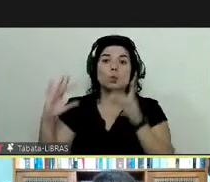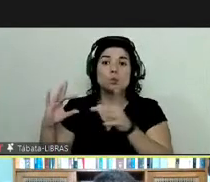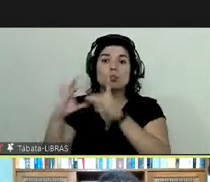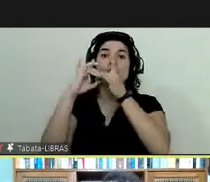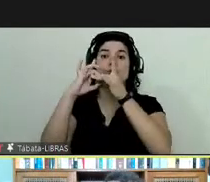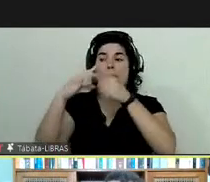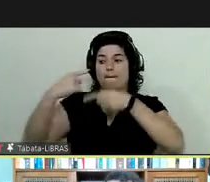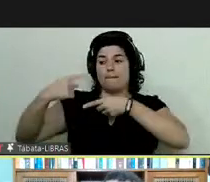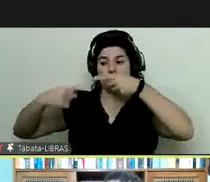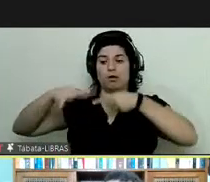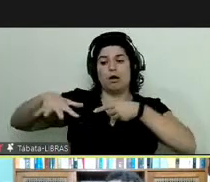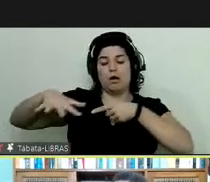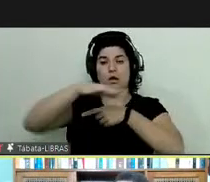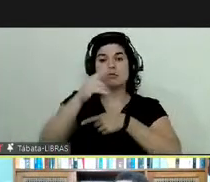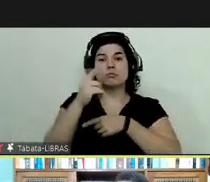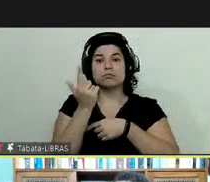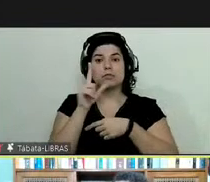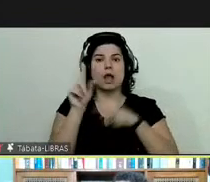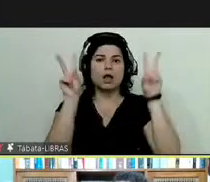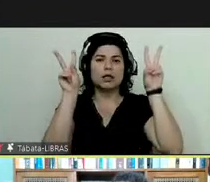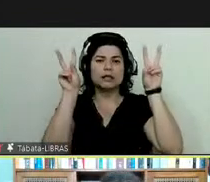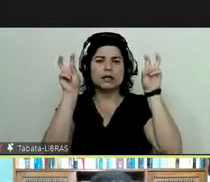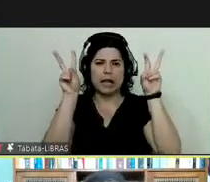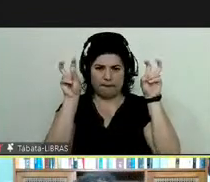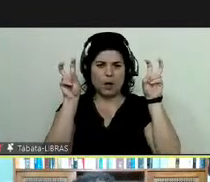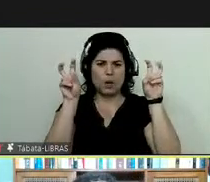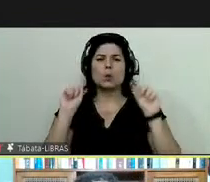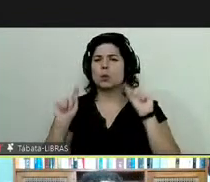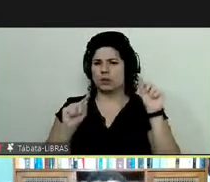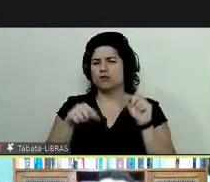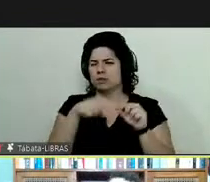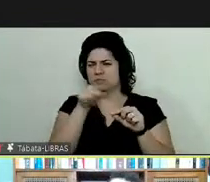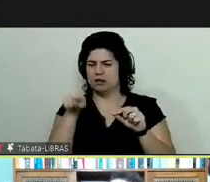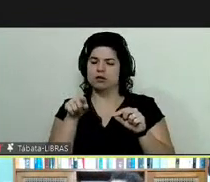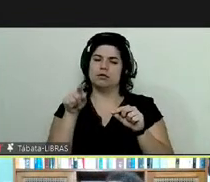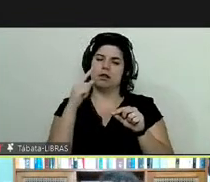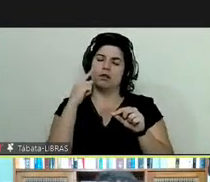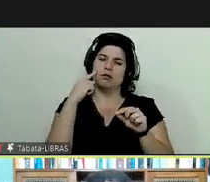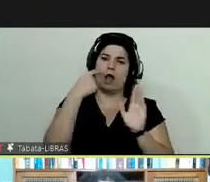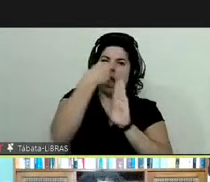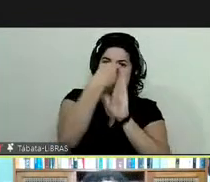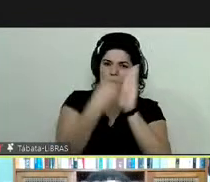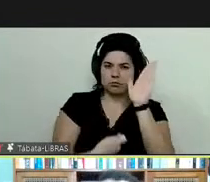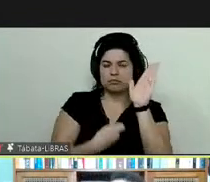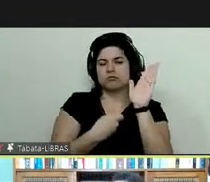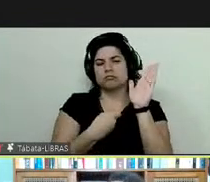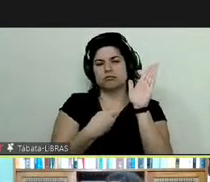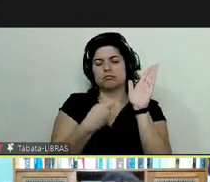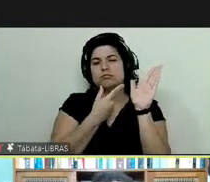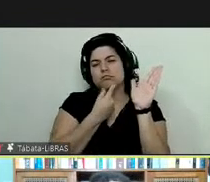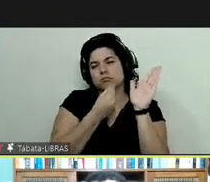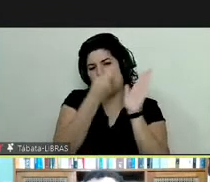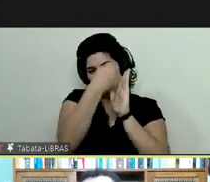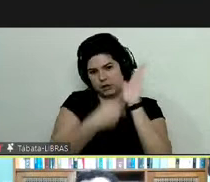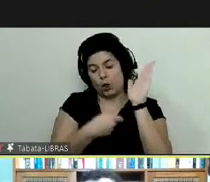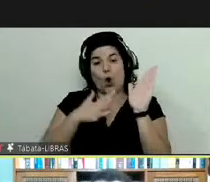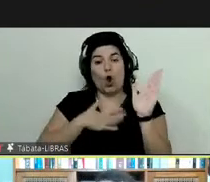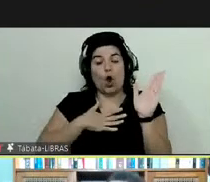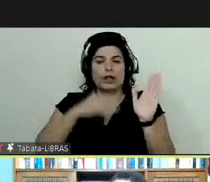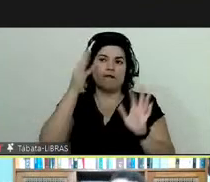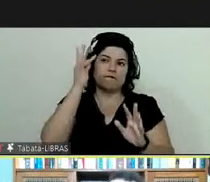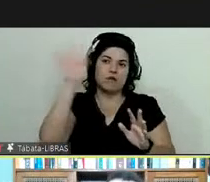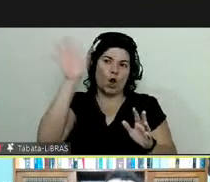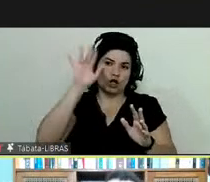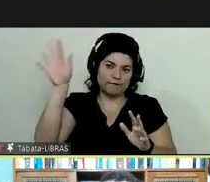politicamente que pode ver que o grande tema da política é se você navegar pelos autores se você for alguém que goste da filosofia política